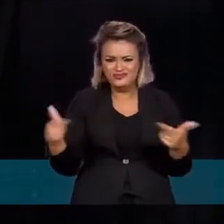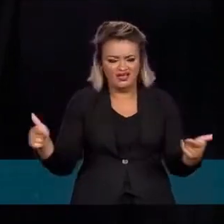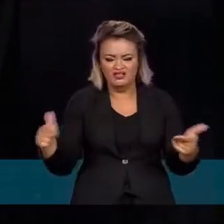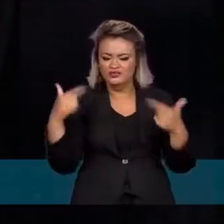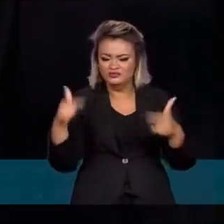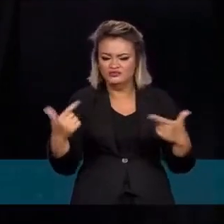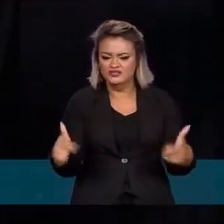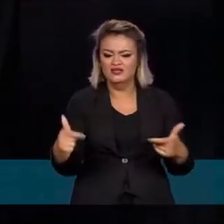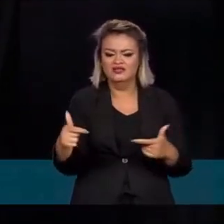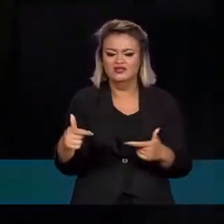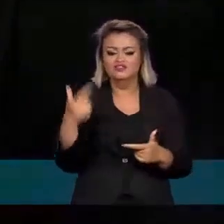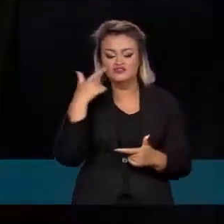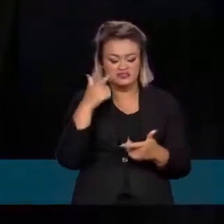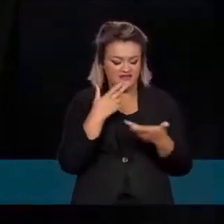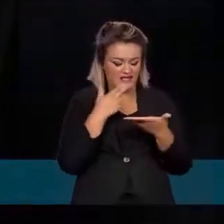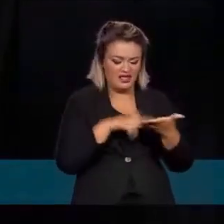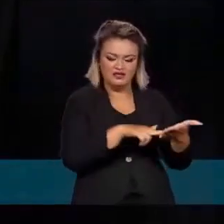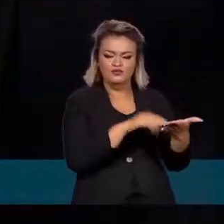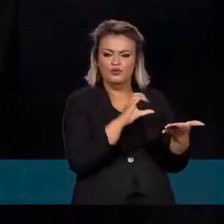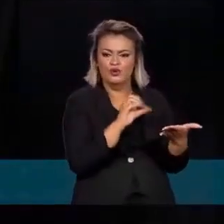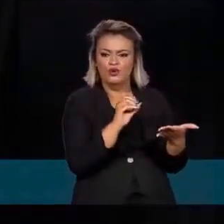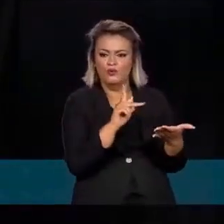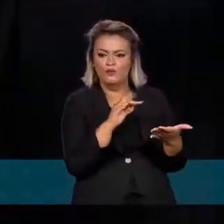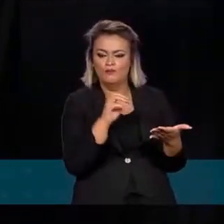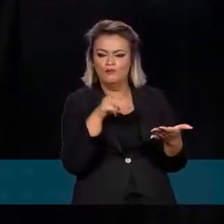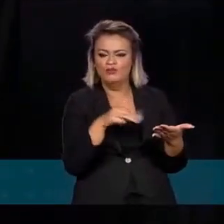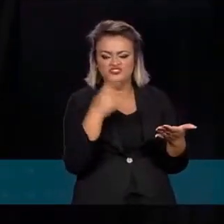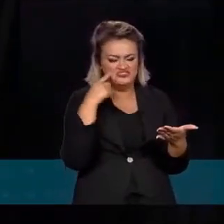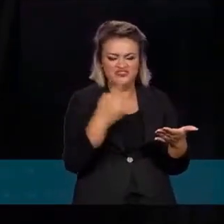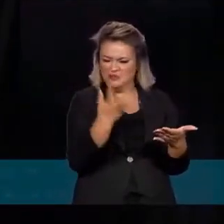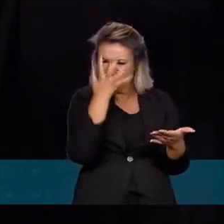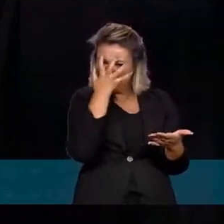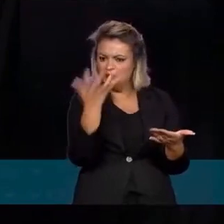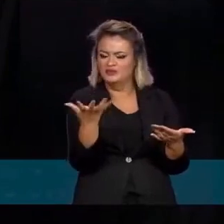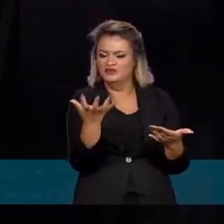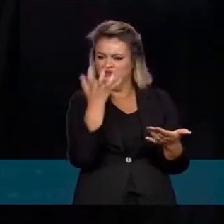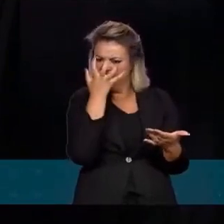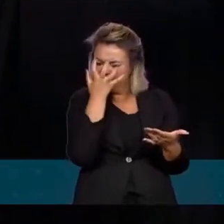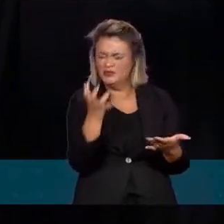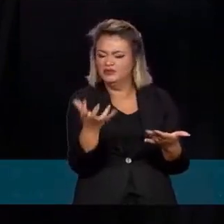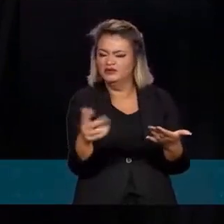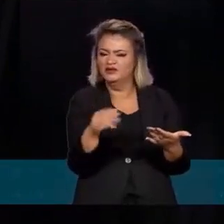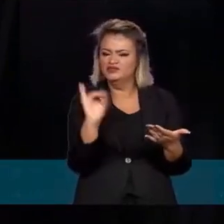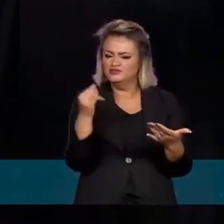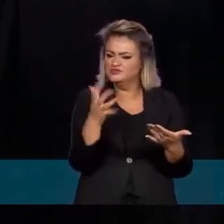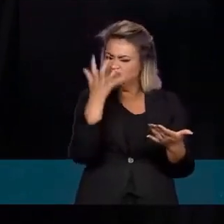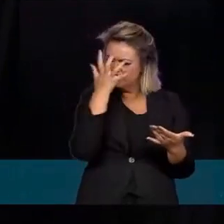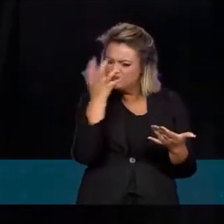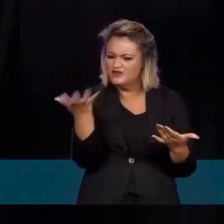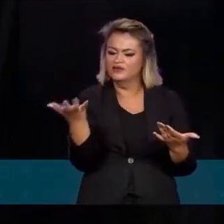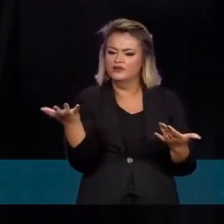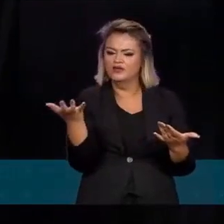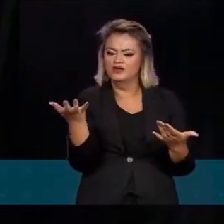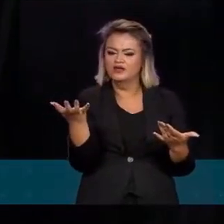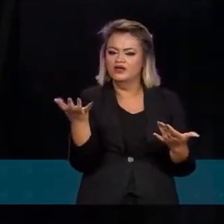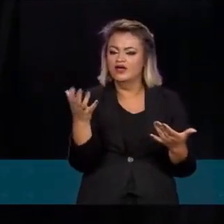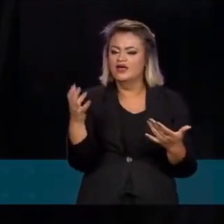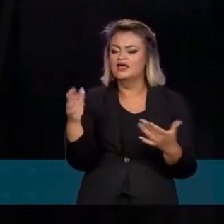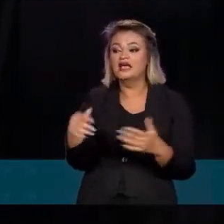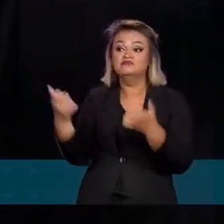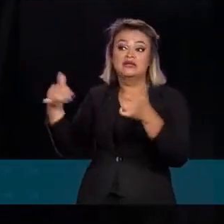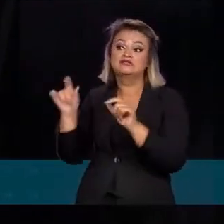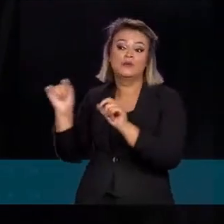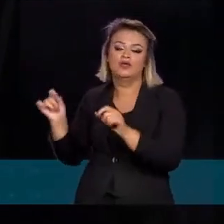só ver a carta do cupom para gente saber que é uma vergonha esse momento de Julho e a explicação que eles deram para a sociedade